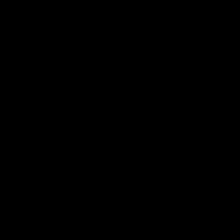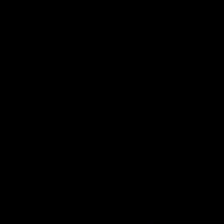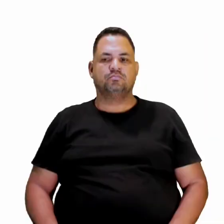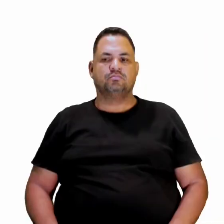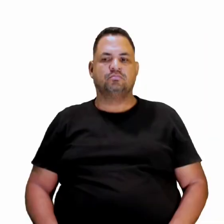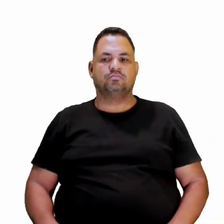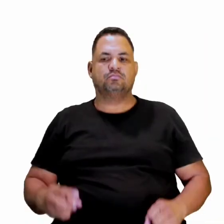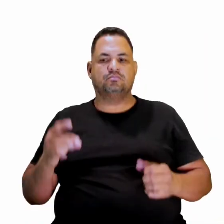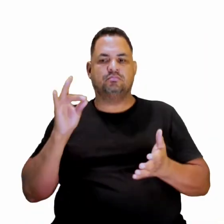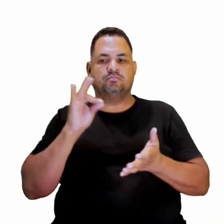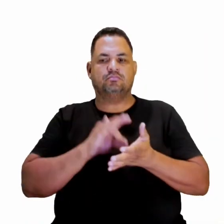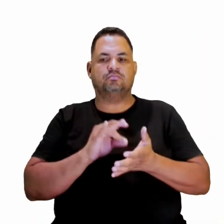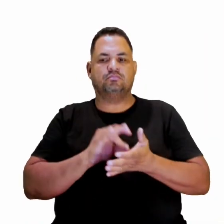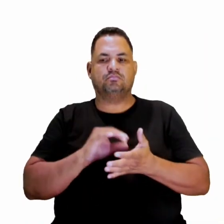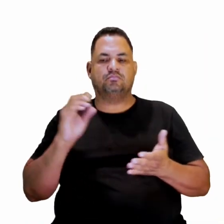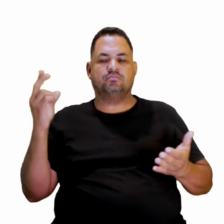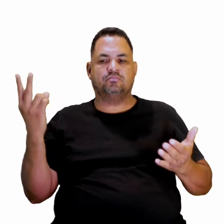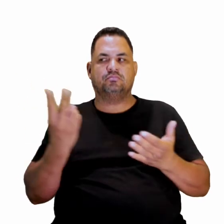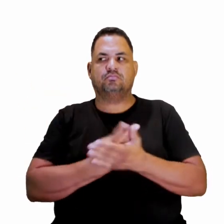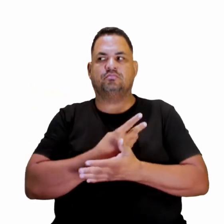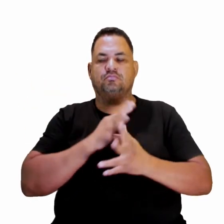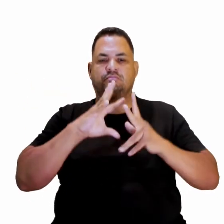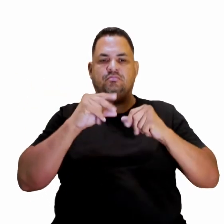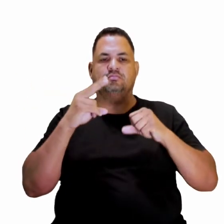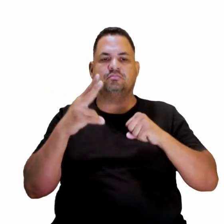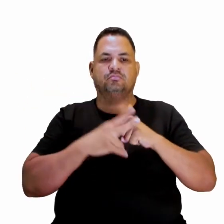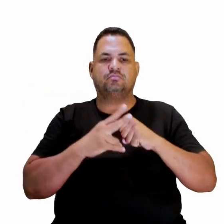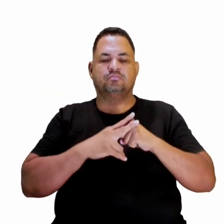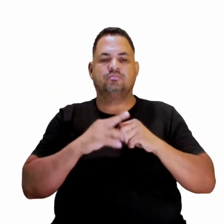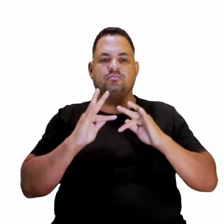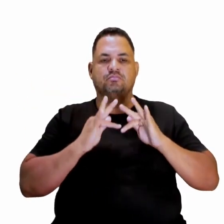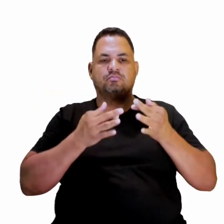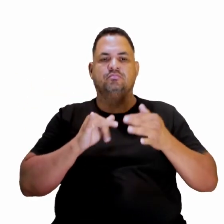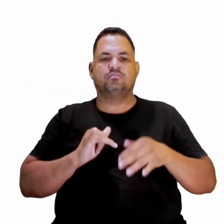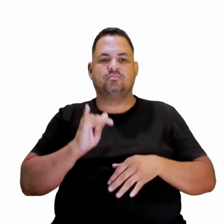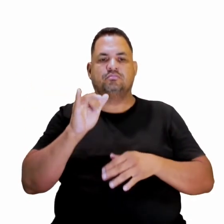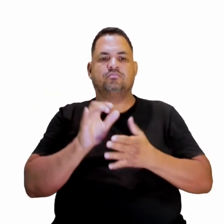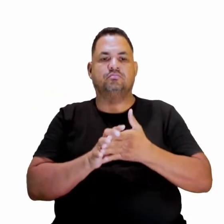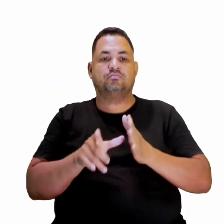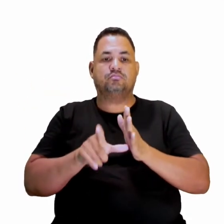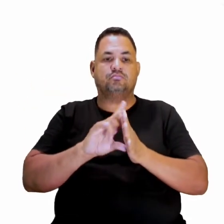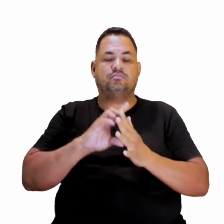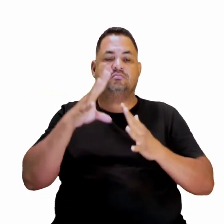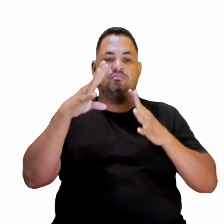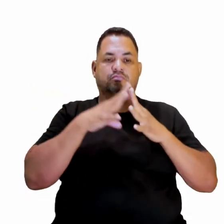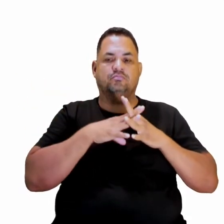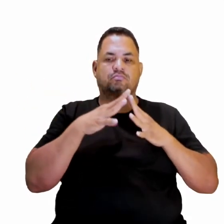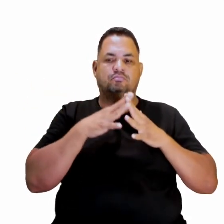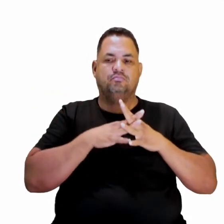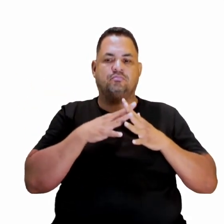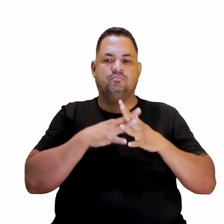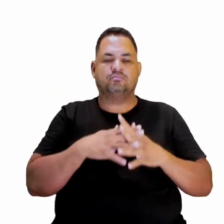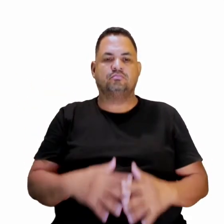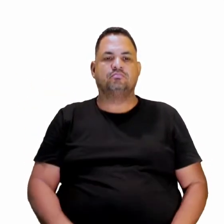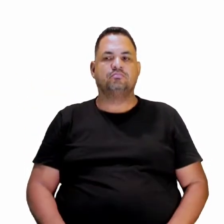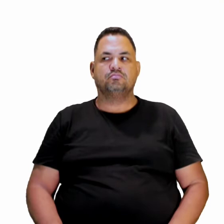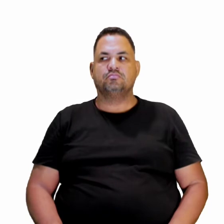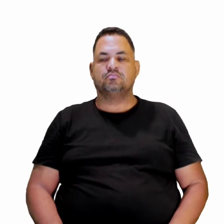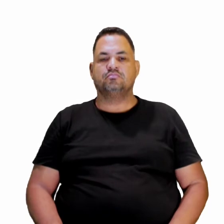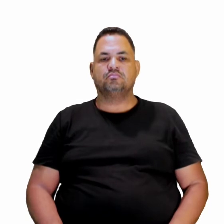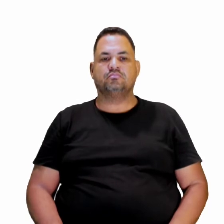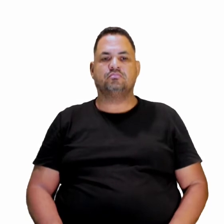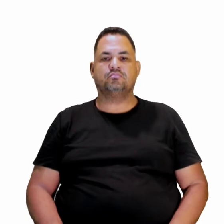Na verdade, o que acontece é, todo verbo que termina com Y precedido de consoante,